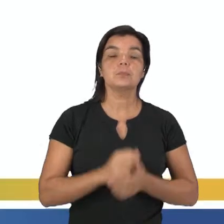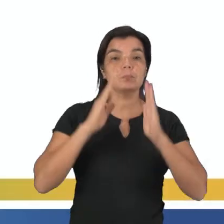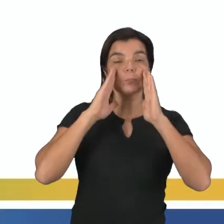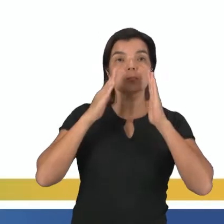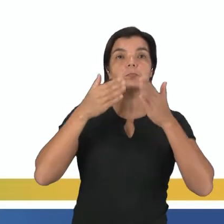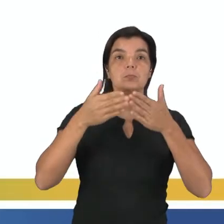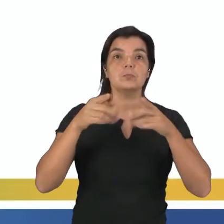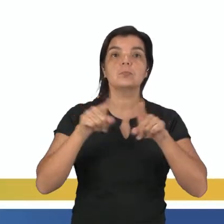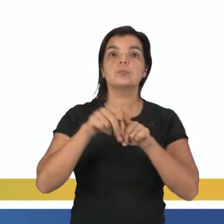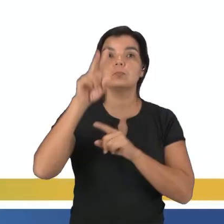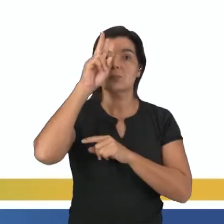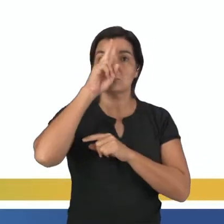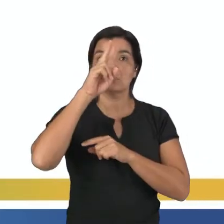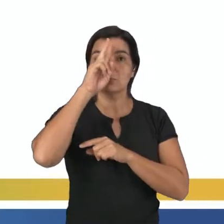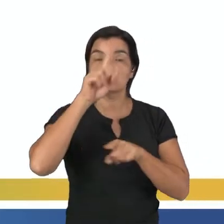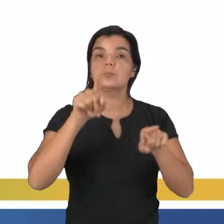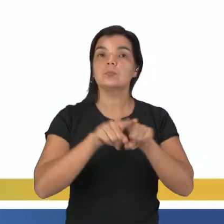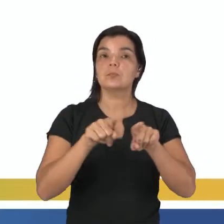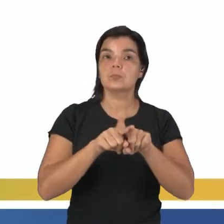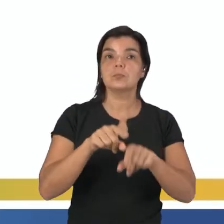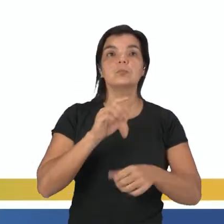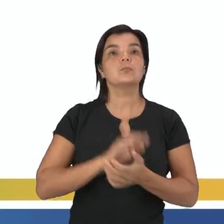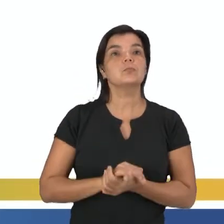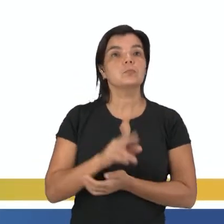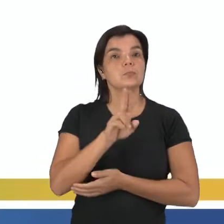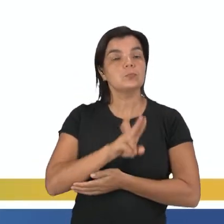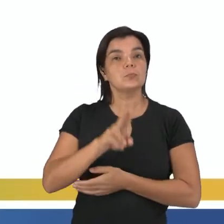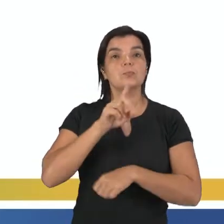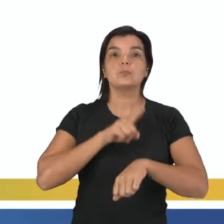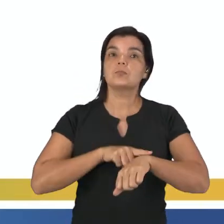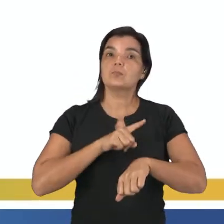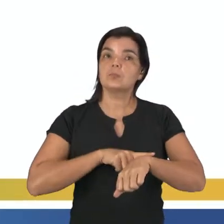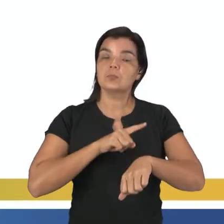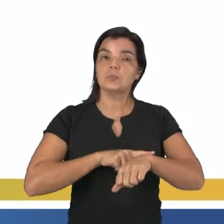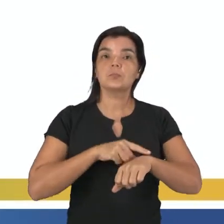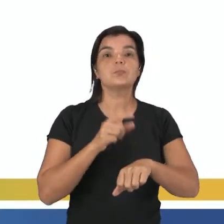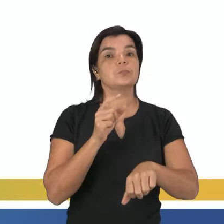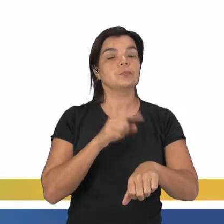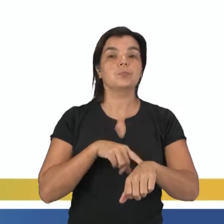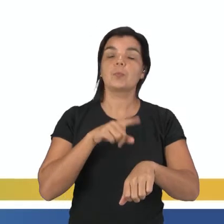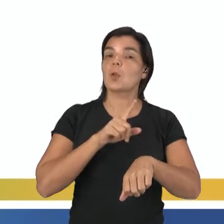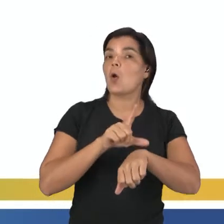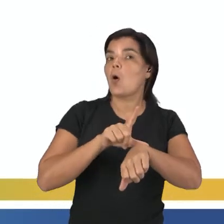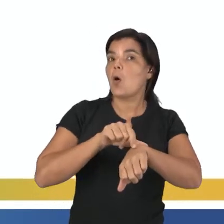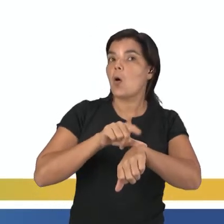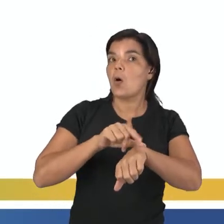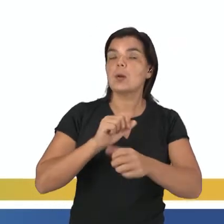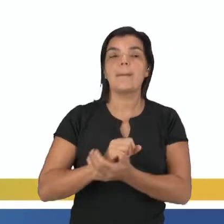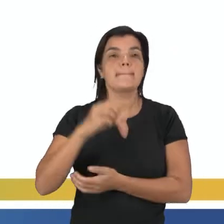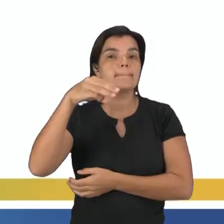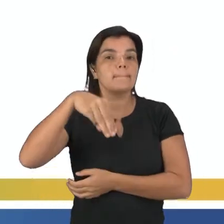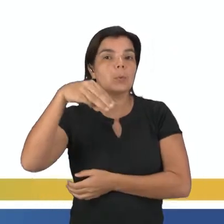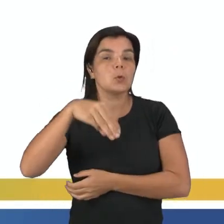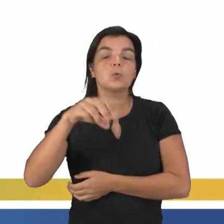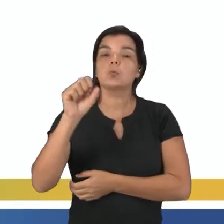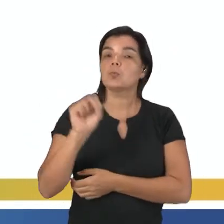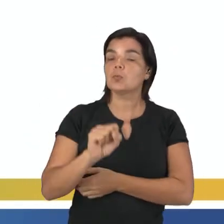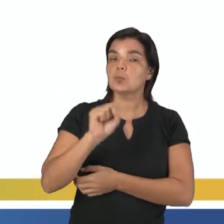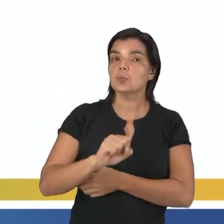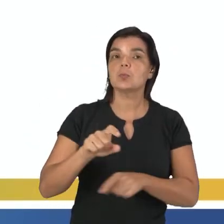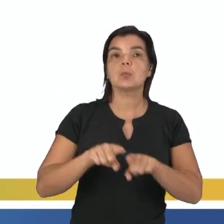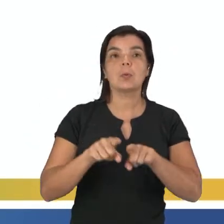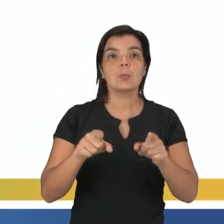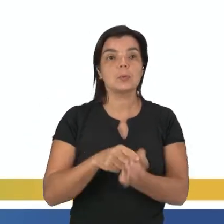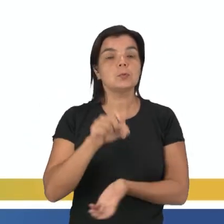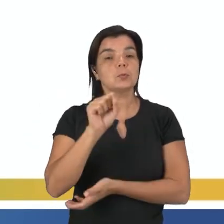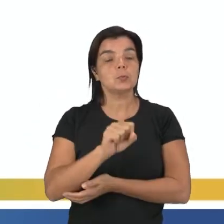nosso foco, você tem que lembrar, né, que as unidades mais usuais de tempo são horas, minutos e segundos. Apesar do segundo ser o